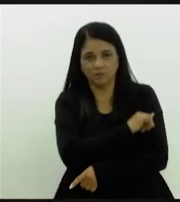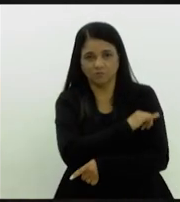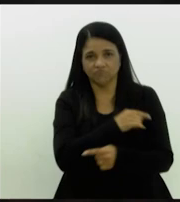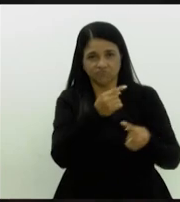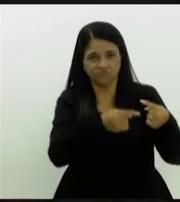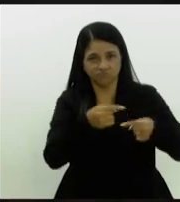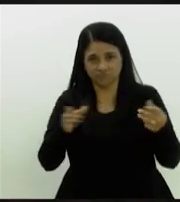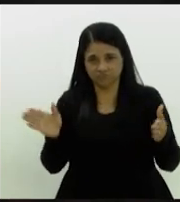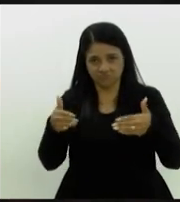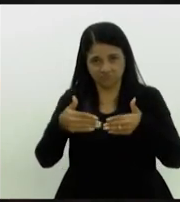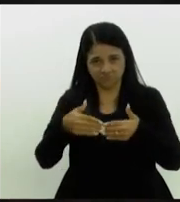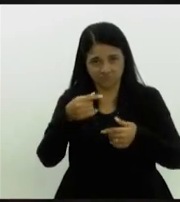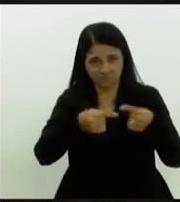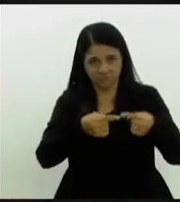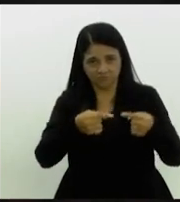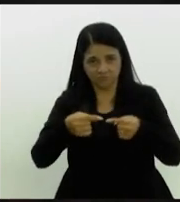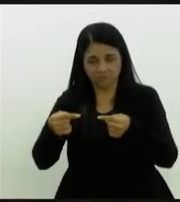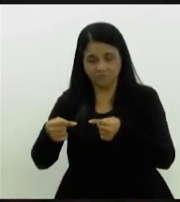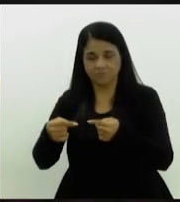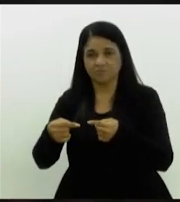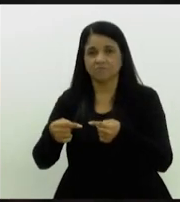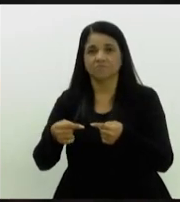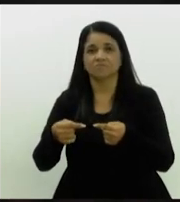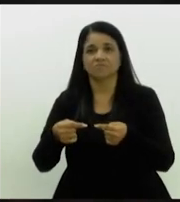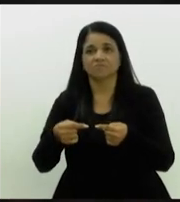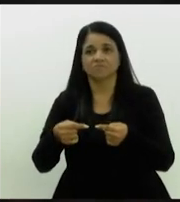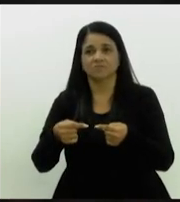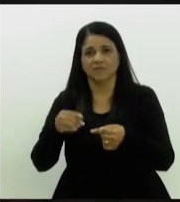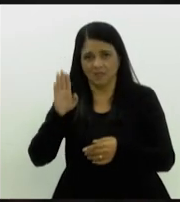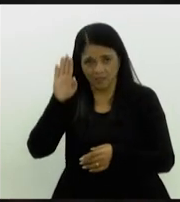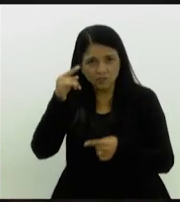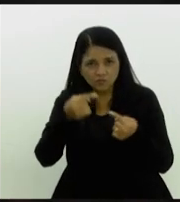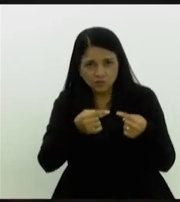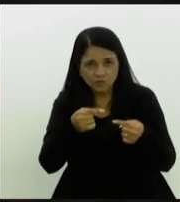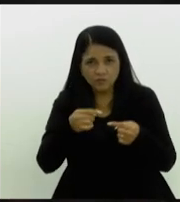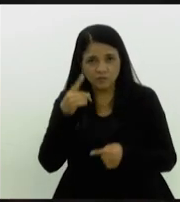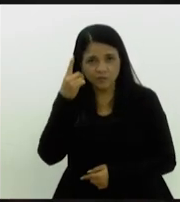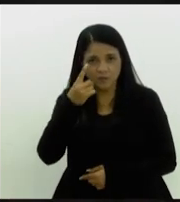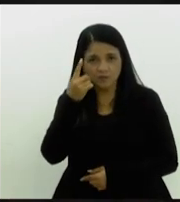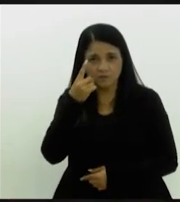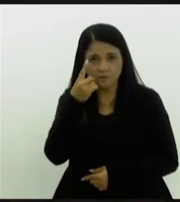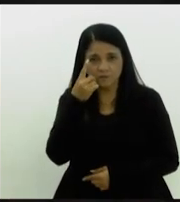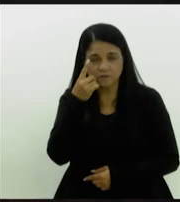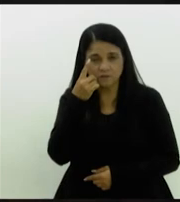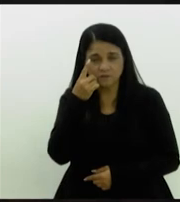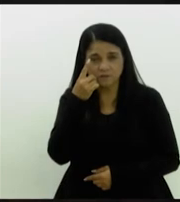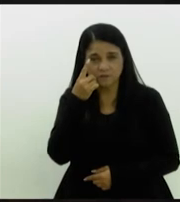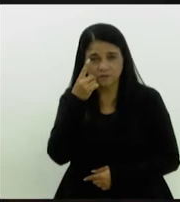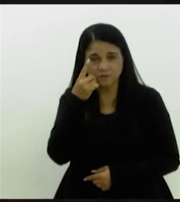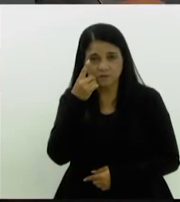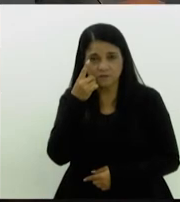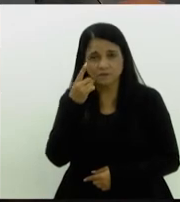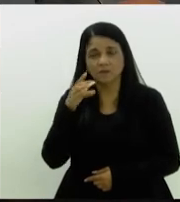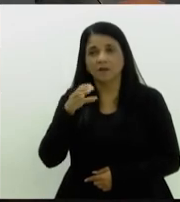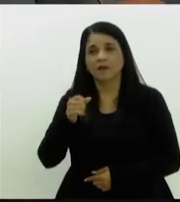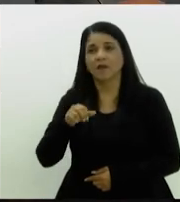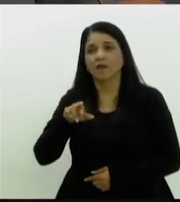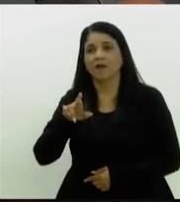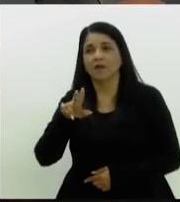queira discutir, encerrada a discussão. Hein? Quer discutir, deputado? Carla